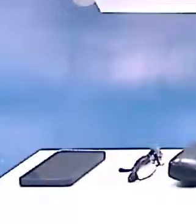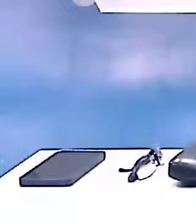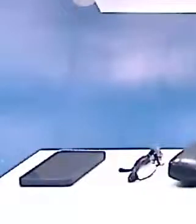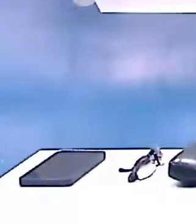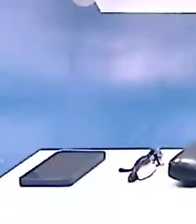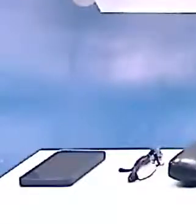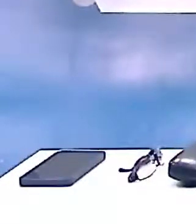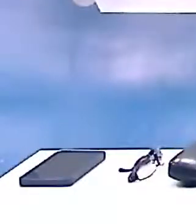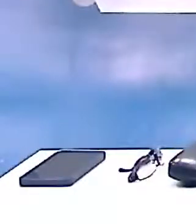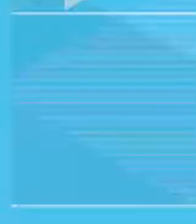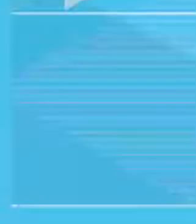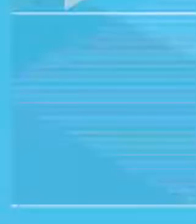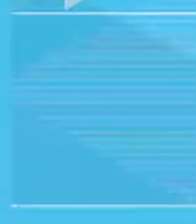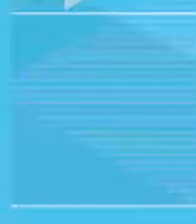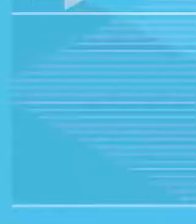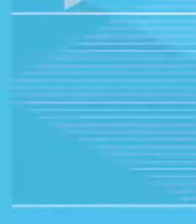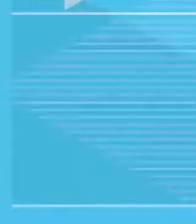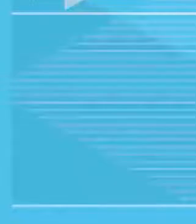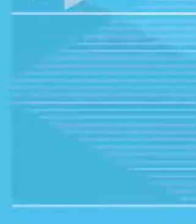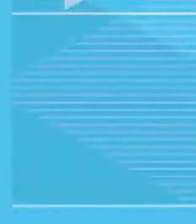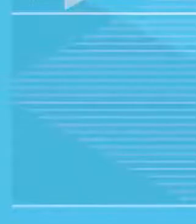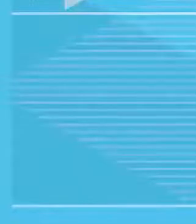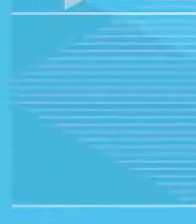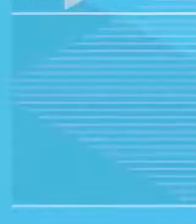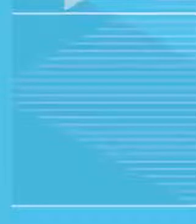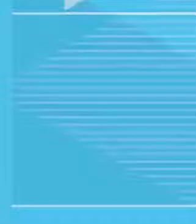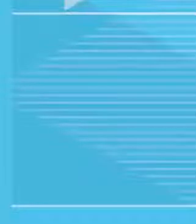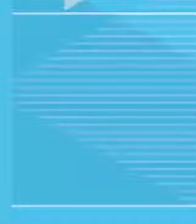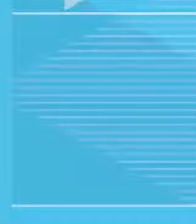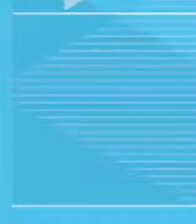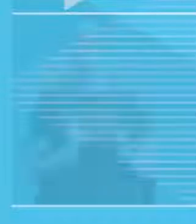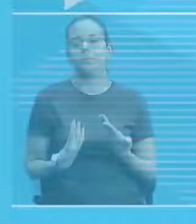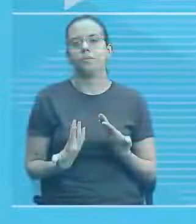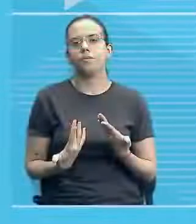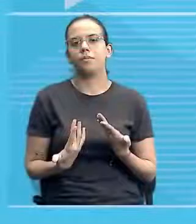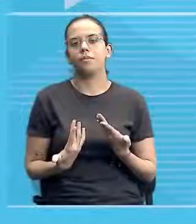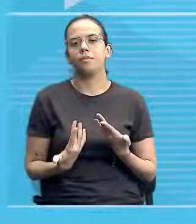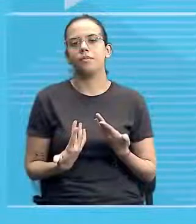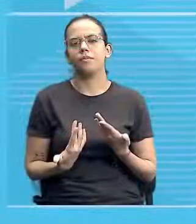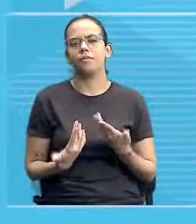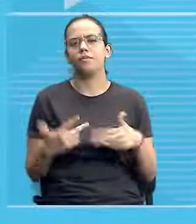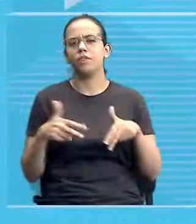Qual é a distinção entre sexo e gênero? Qual é a distinção?